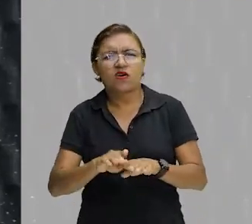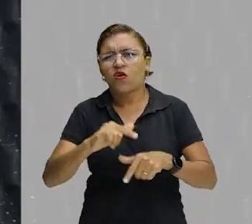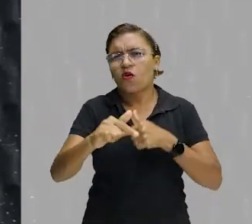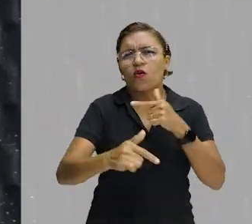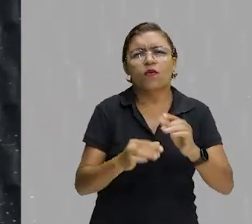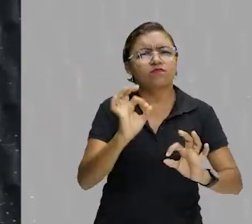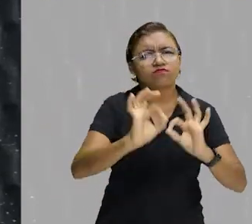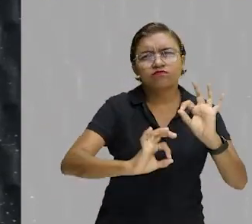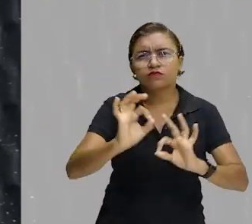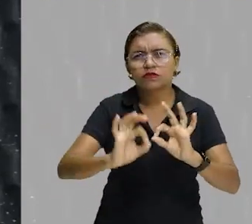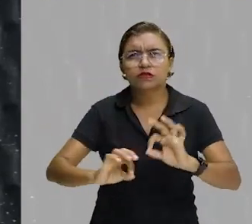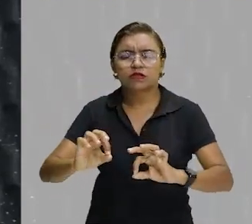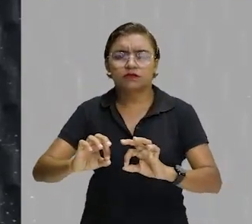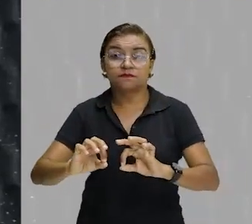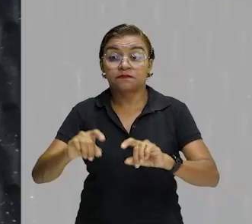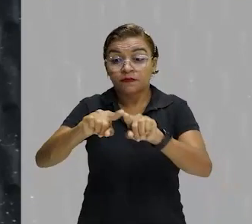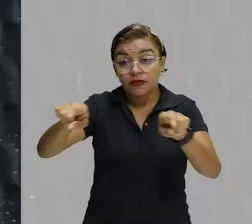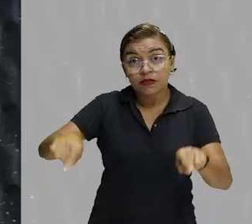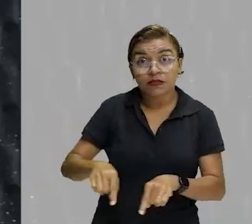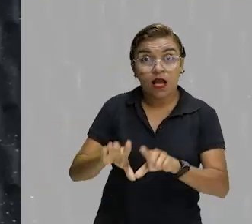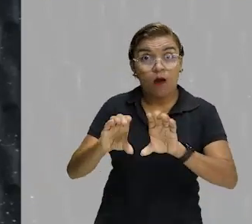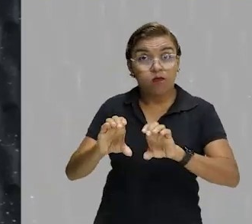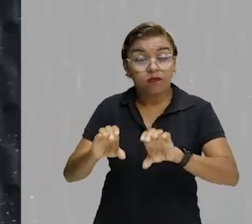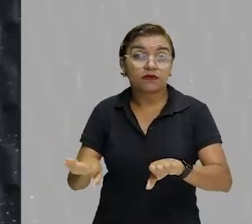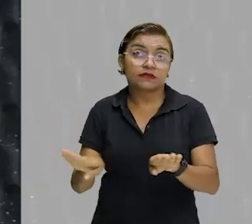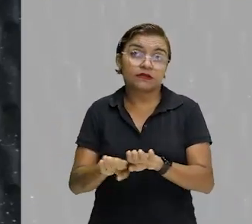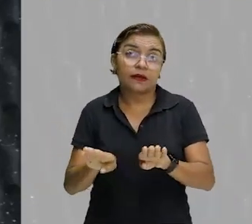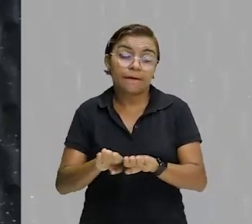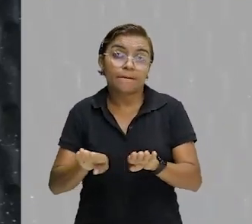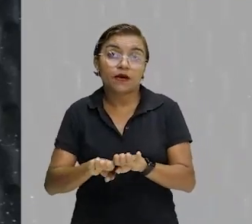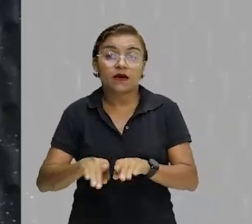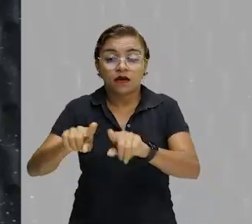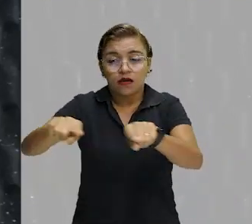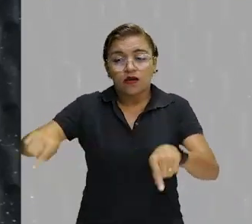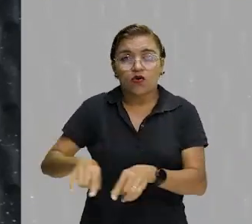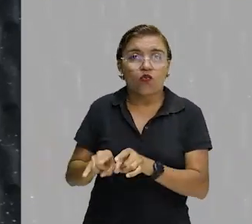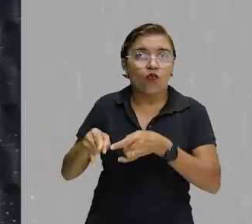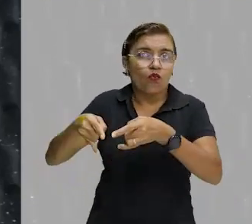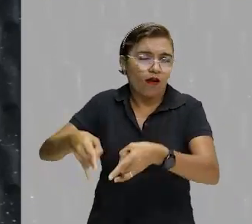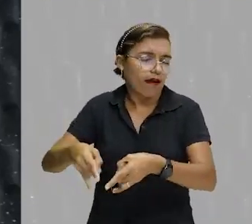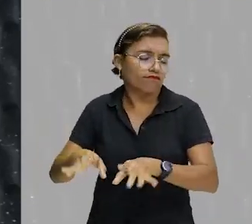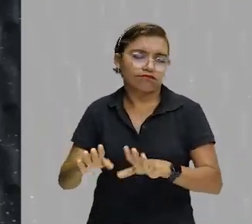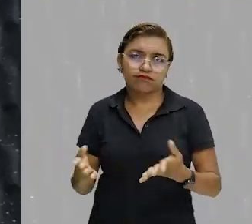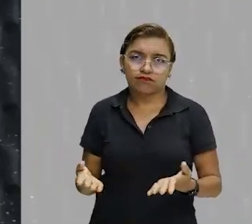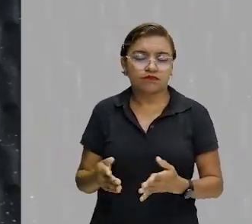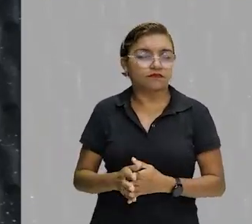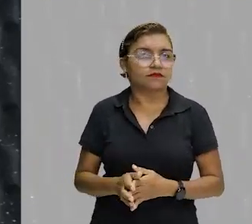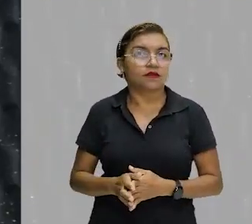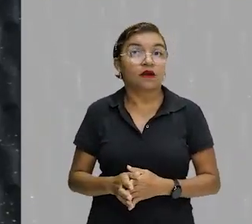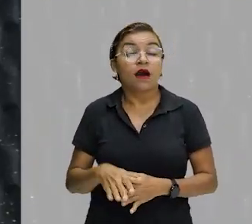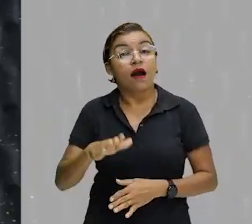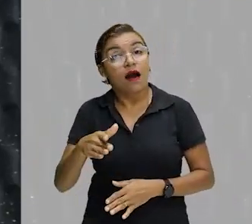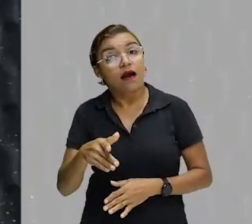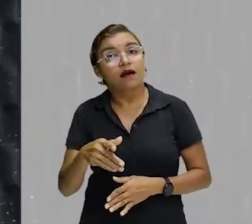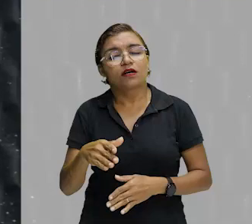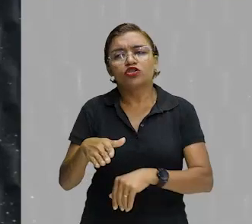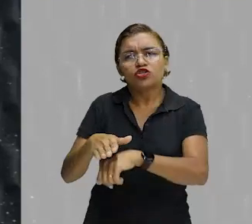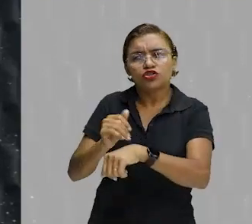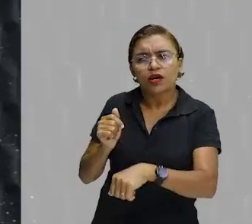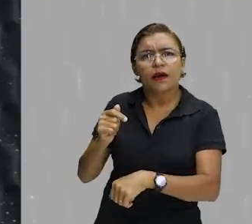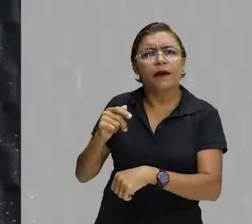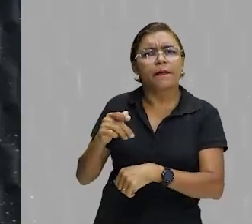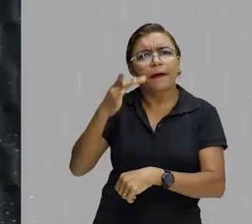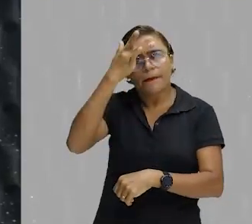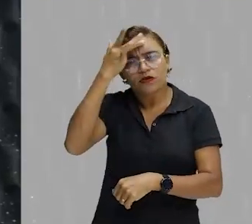o teu quarto. Eu sei que alguns de vocês gostariam de fazer um grafite dentro do quarto, mamãe não deixa, né? Chame alguém profissional, mostre o projeto